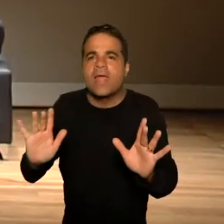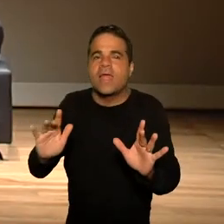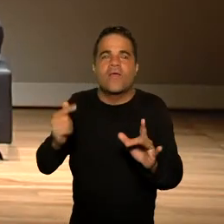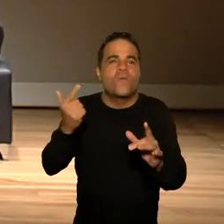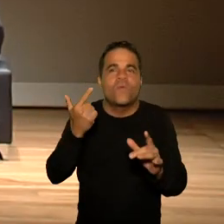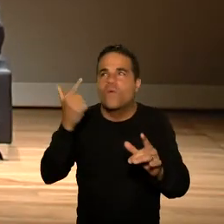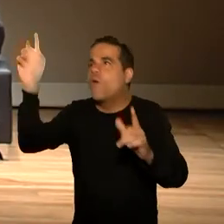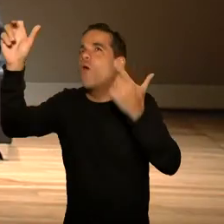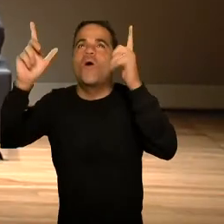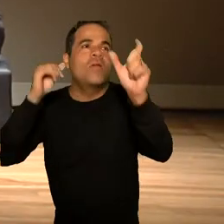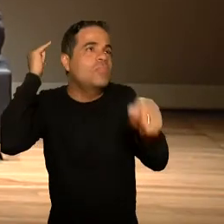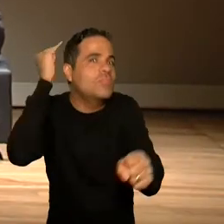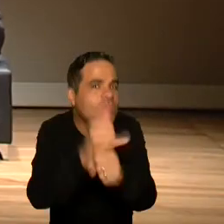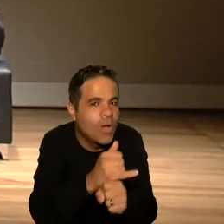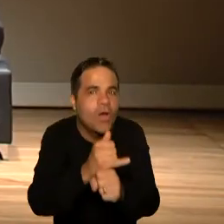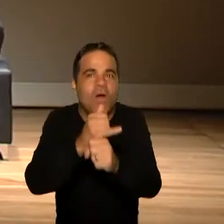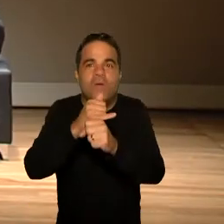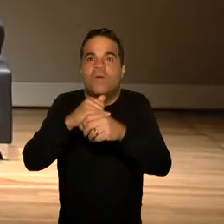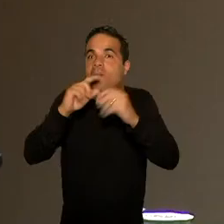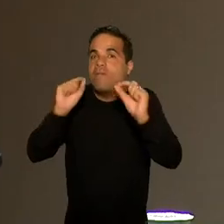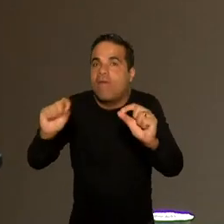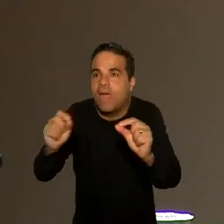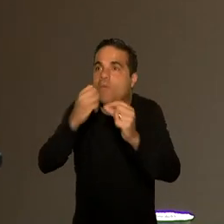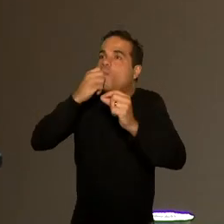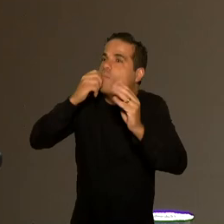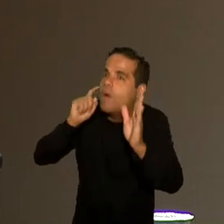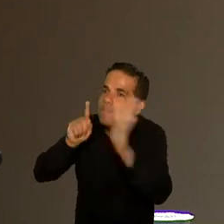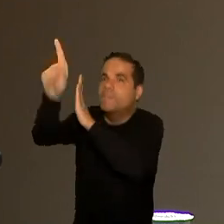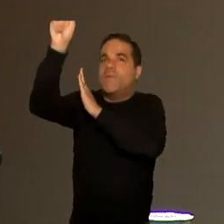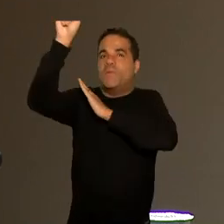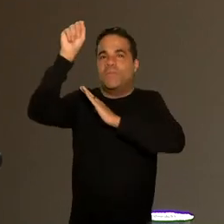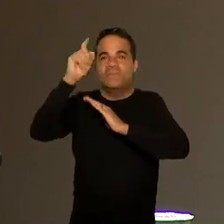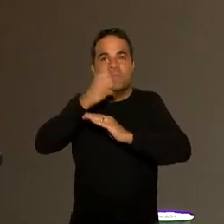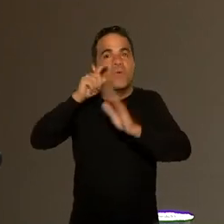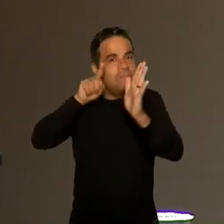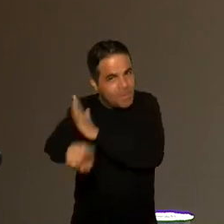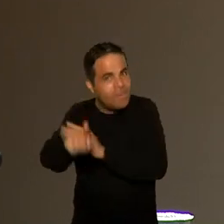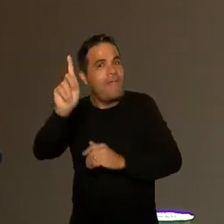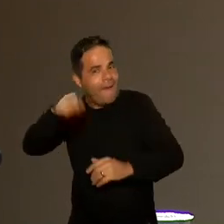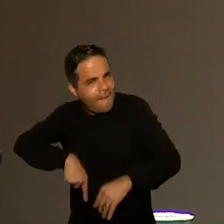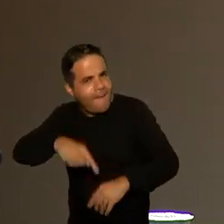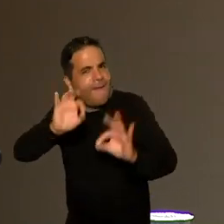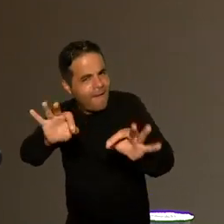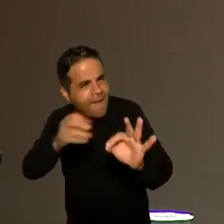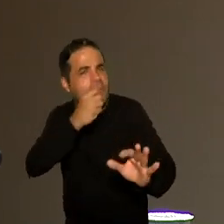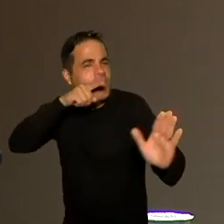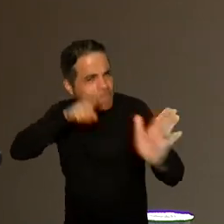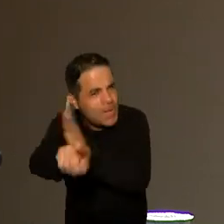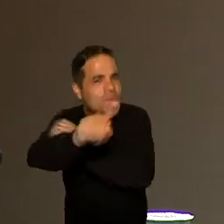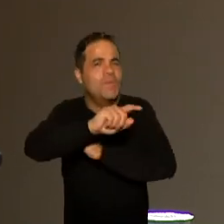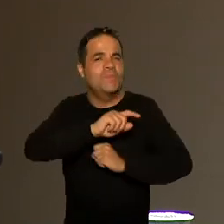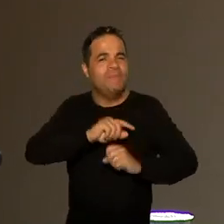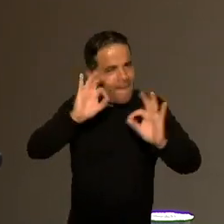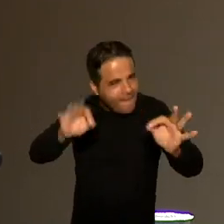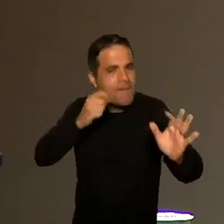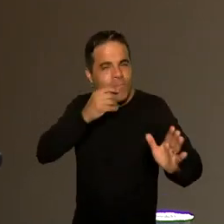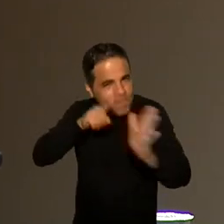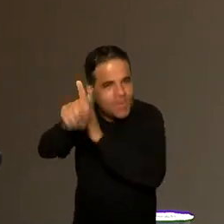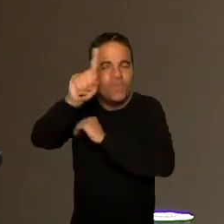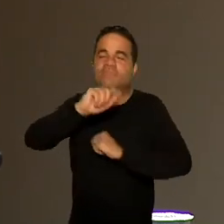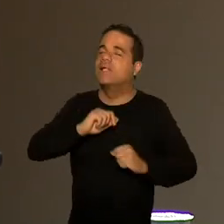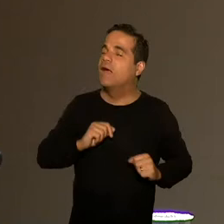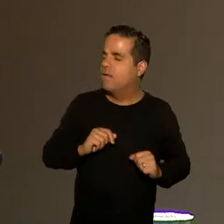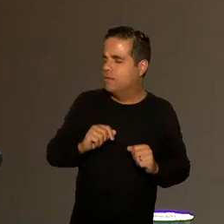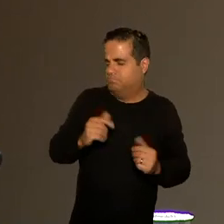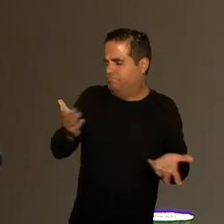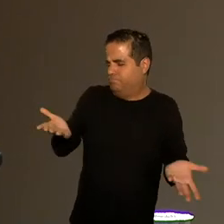é o dono é bom é uma boa pergunta é uma Boa pergunta e a